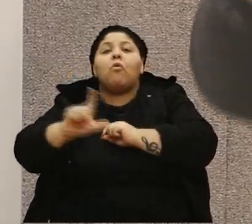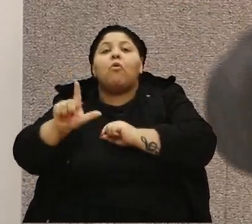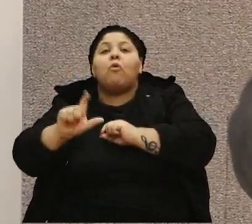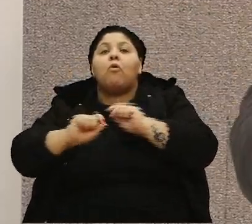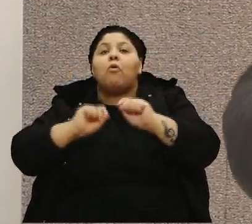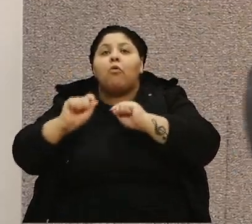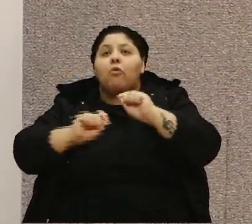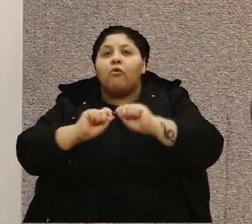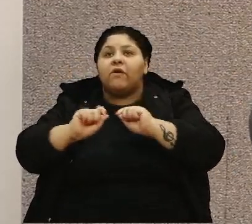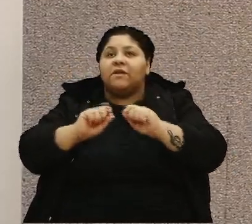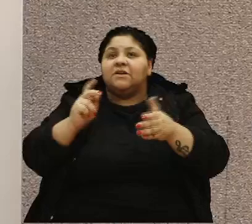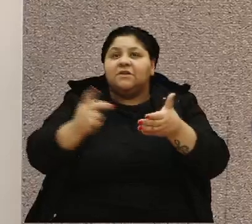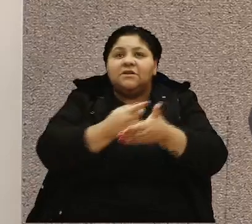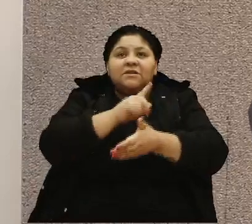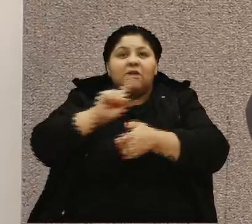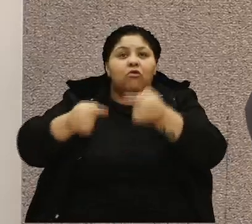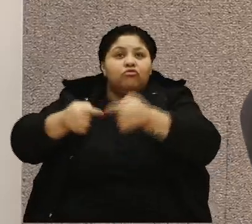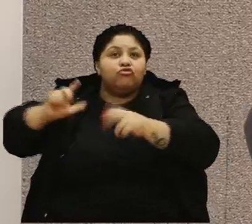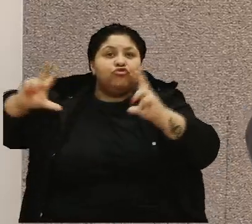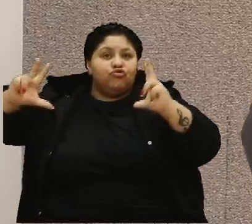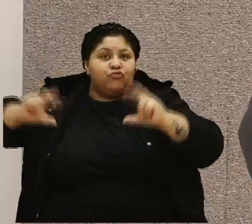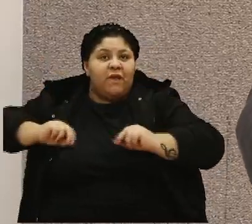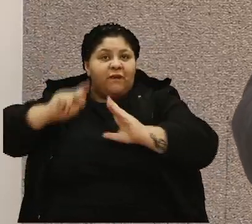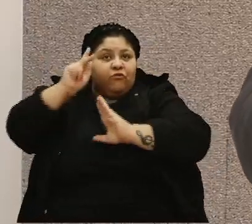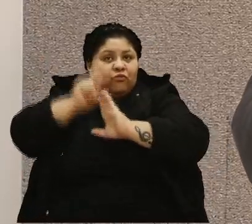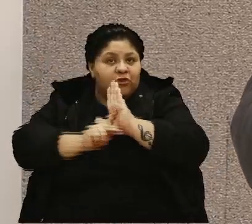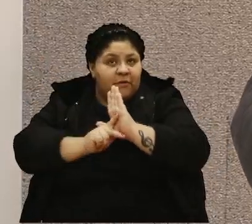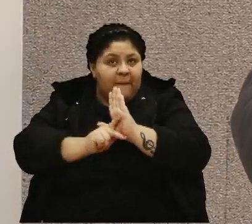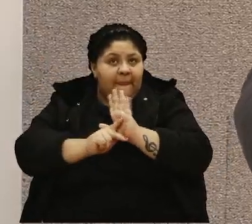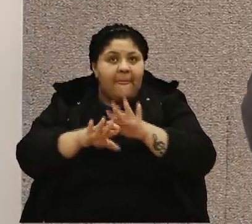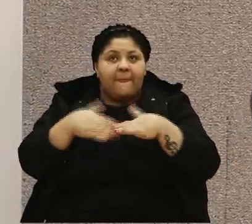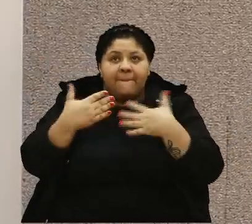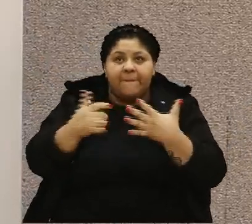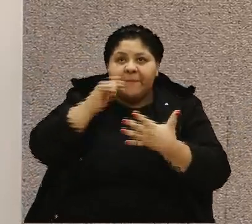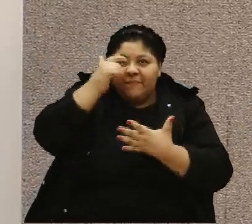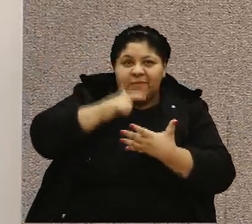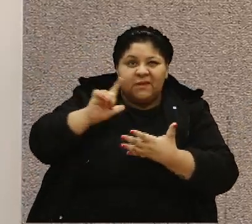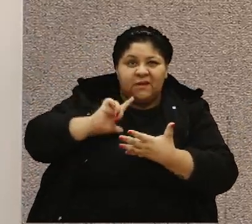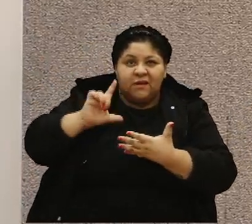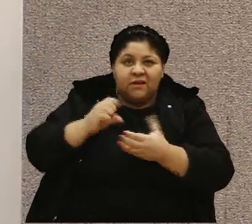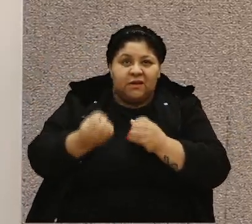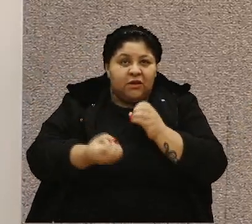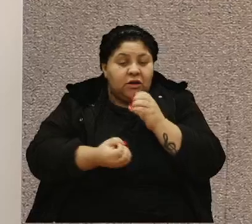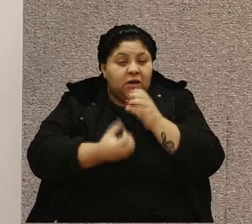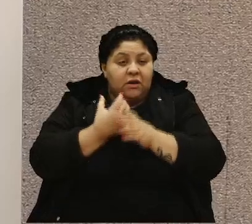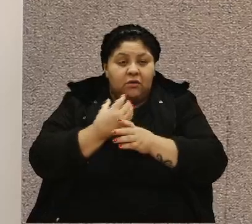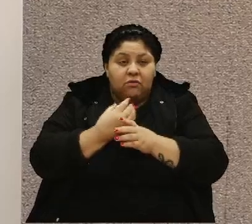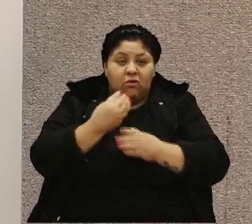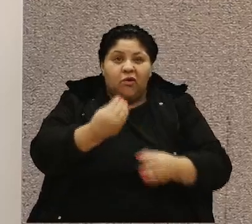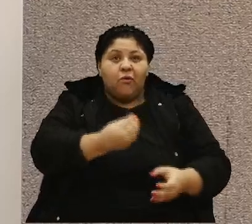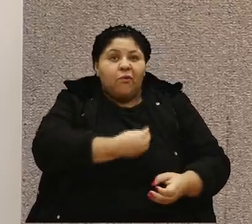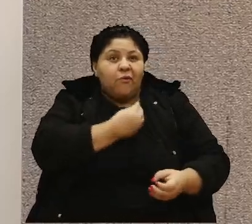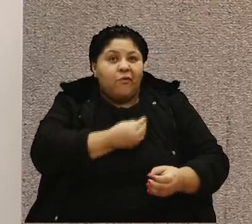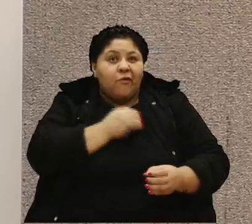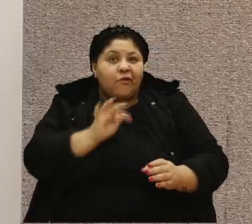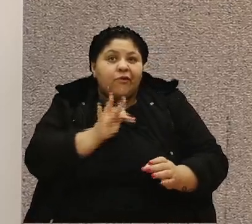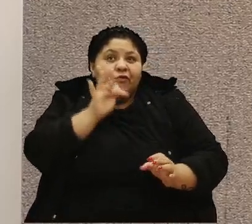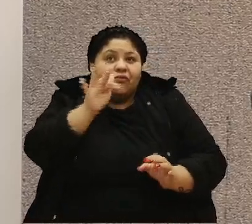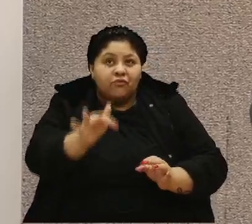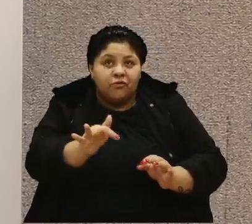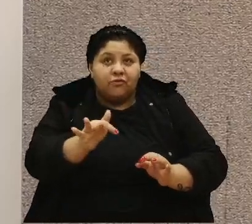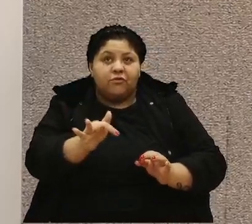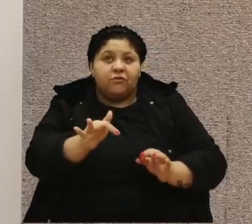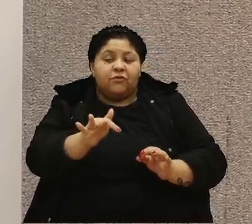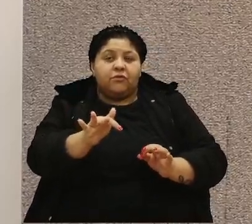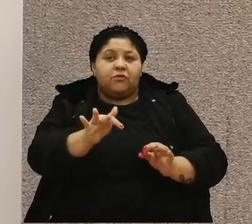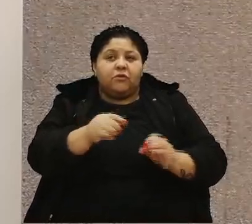fator inconstitucional e não discutir o mérito do projeto que se apresenta. Então, eu acho que a gente está criando um passivo para, no futuro próximo, como